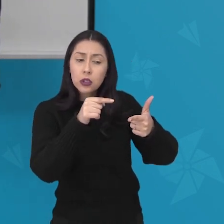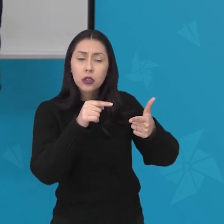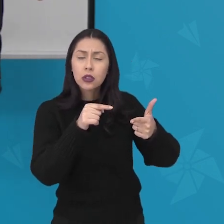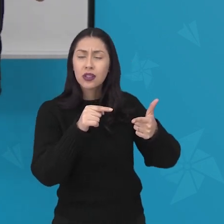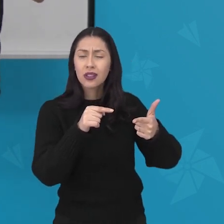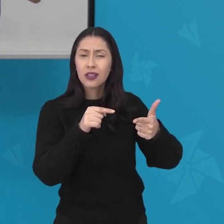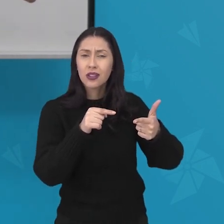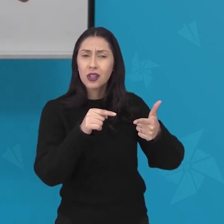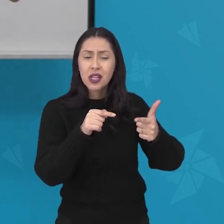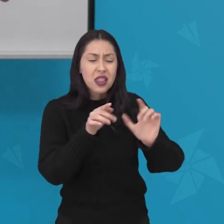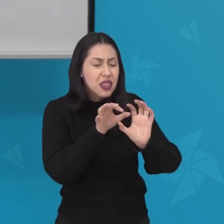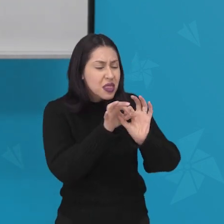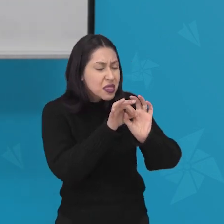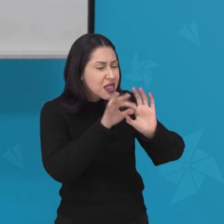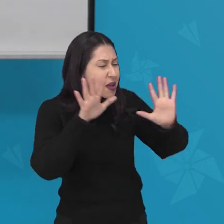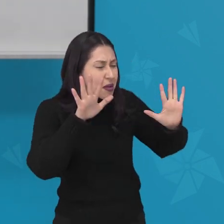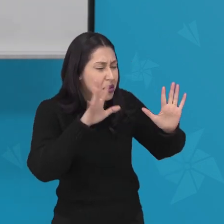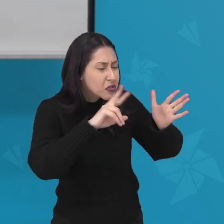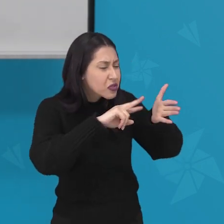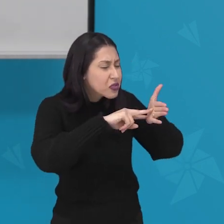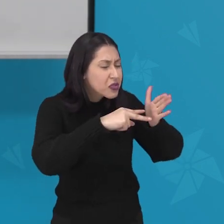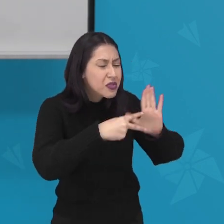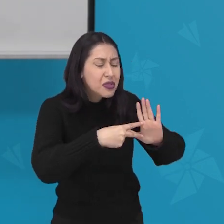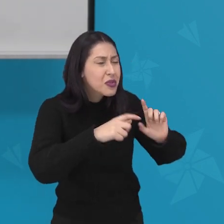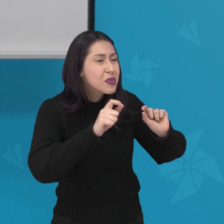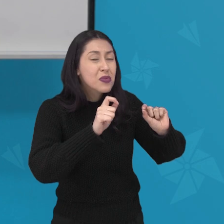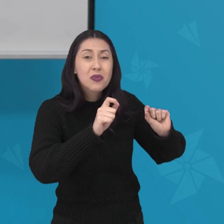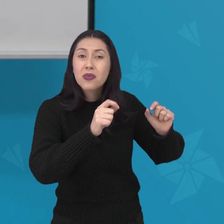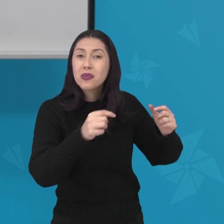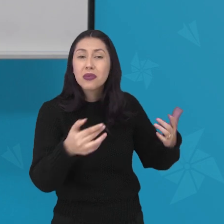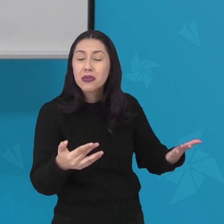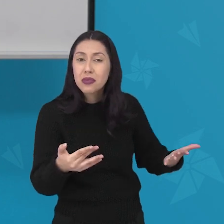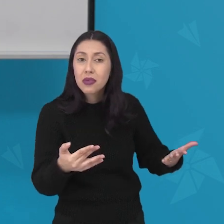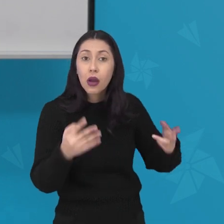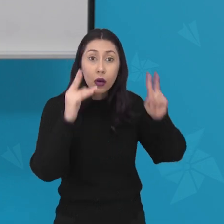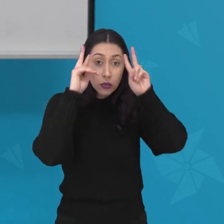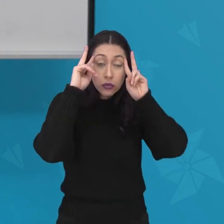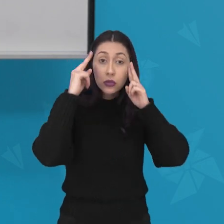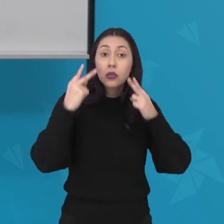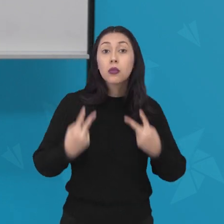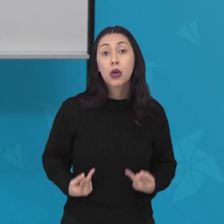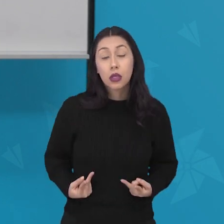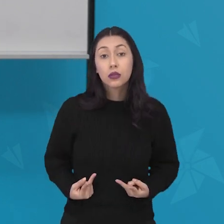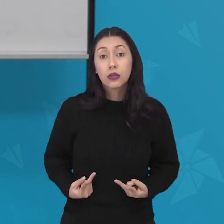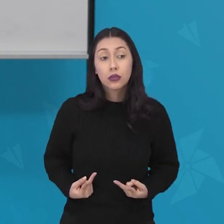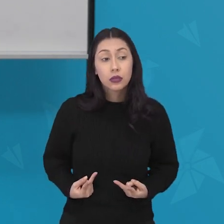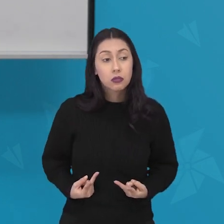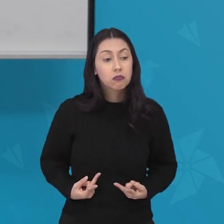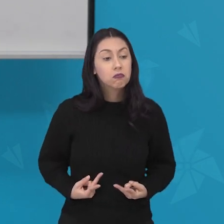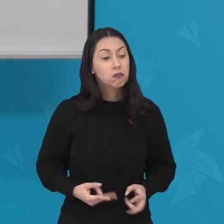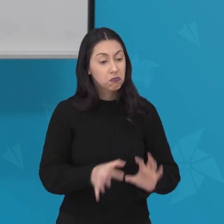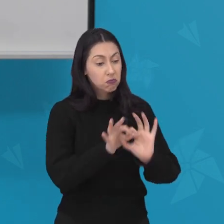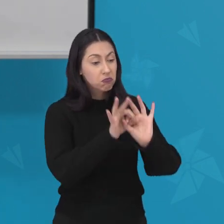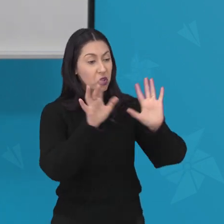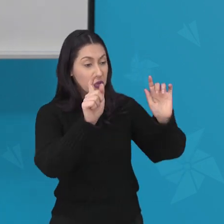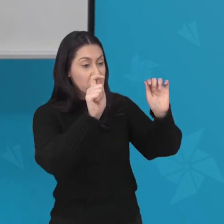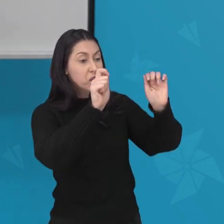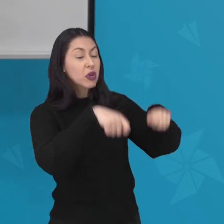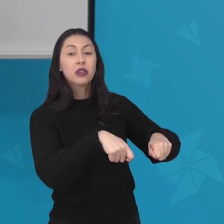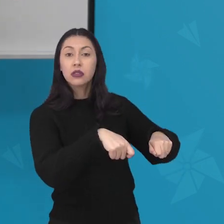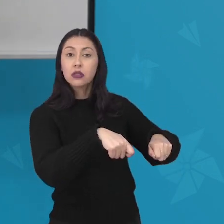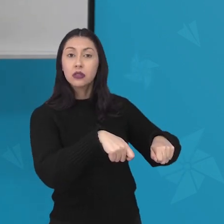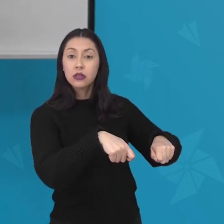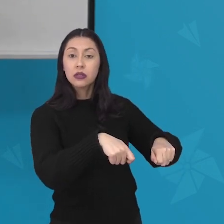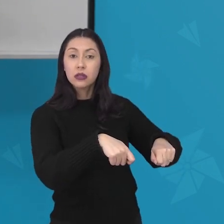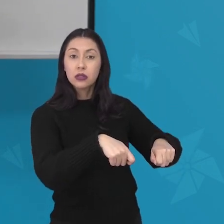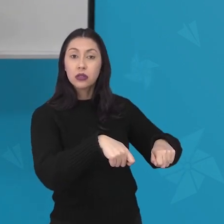sobre o que significa ser livre, o que significa um ser humano capaz da liberdade ou um ser